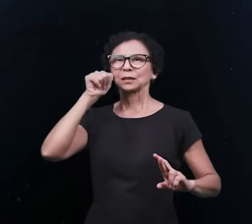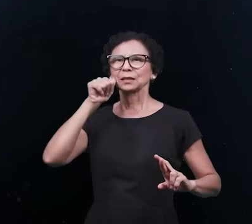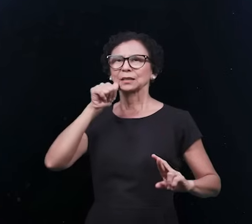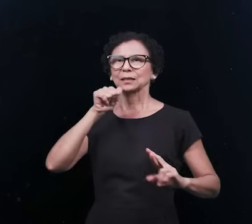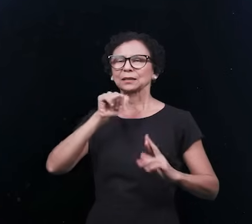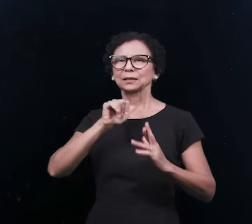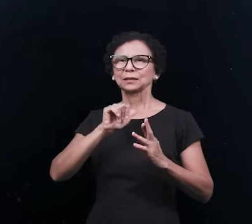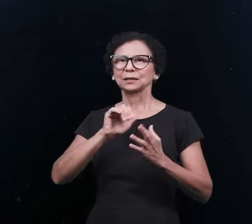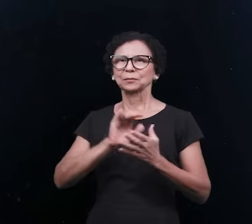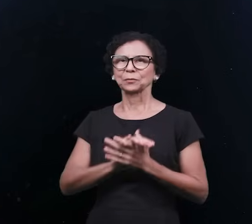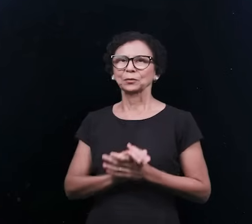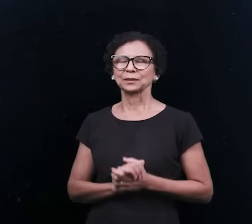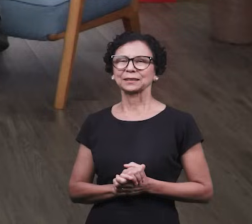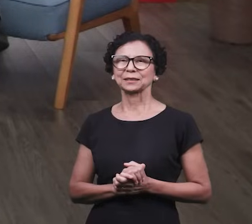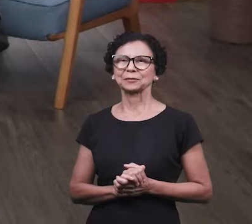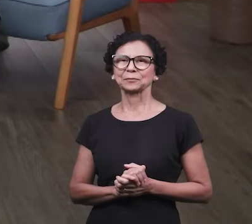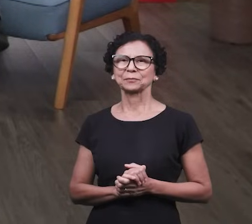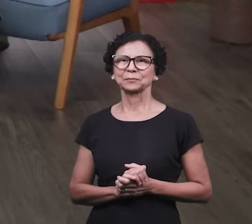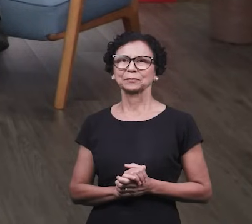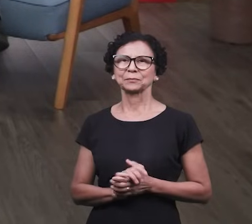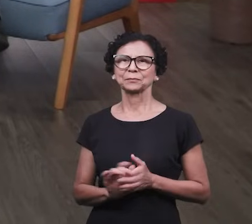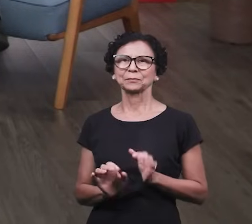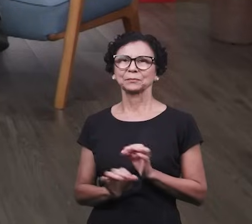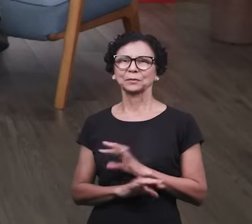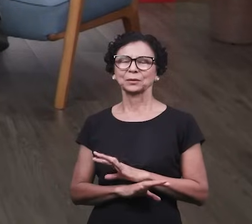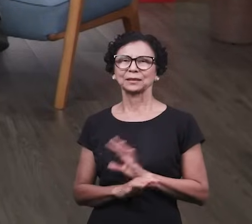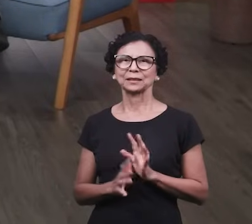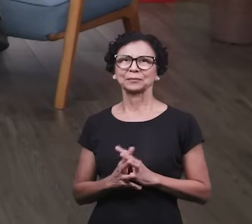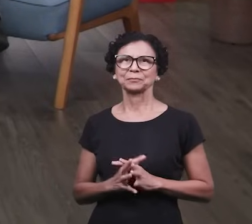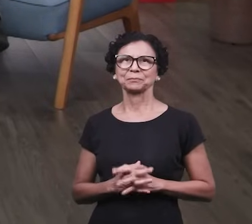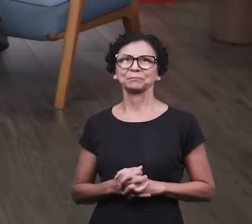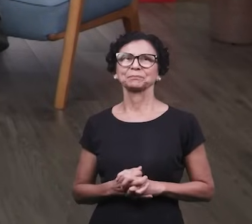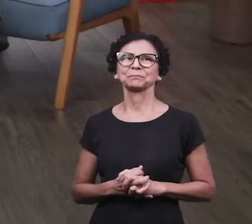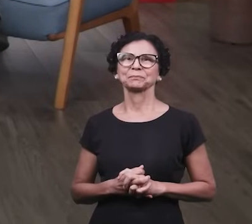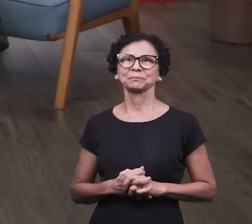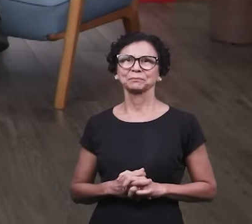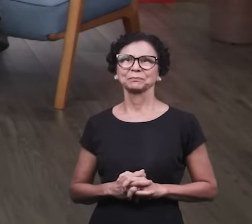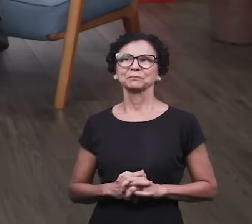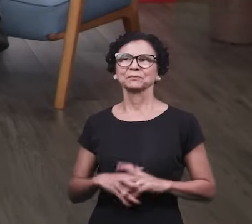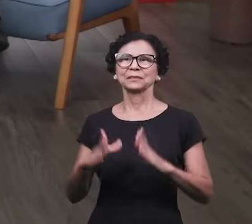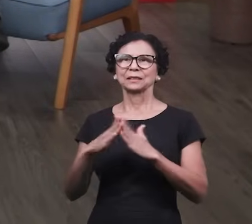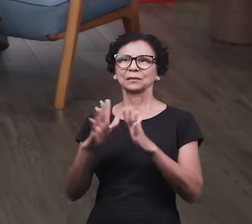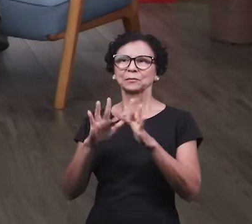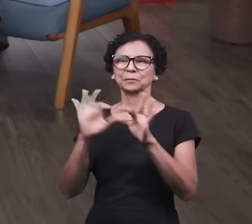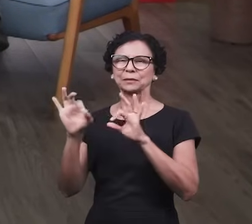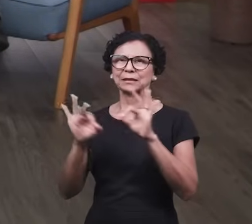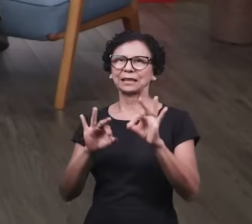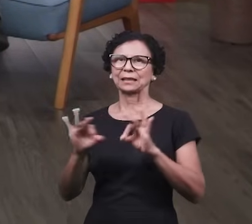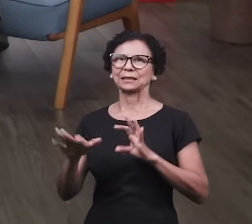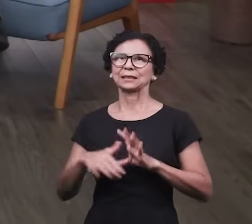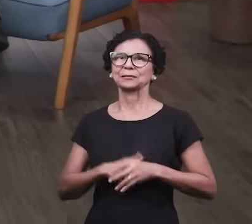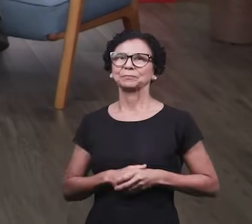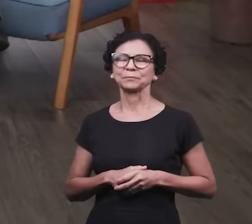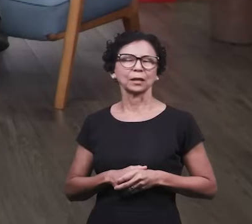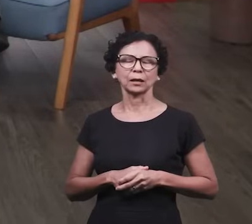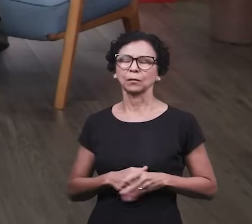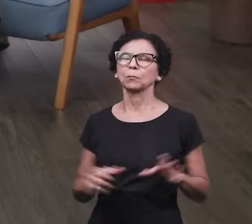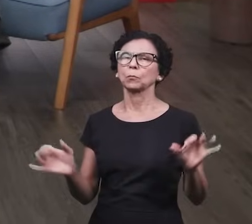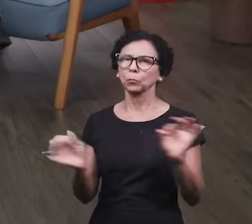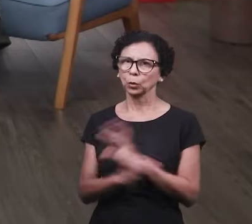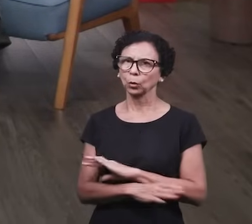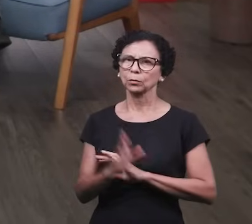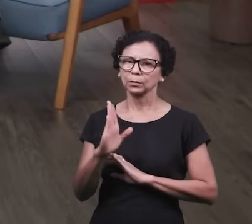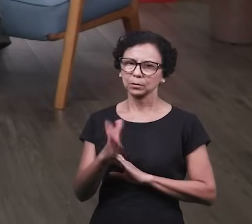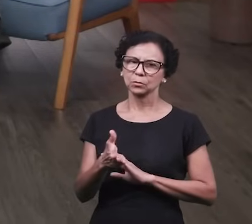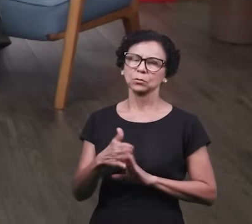esposa se aprontou. Aleluia. Amém. A igreja está preparada para esse momento. Ela A igreja anseia. não vai se preparar, ela já está pronta, Está né? pronta. E